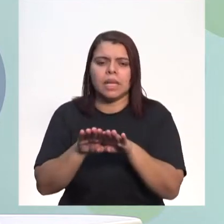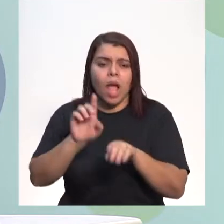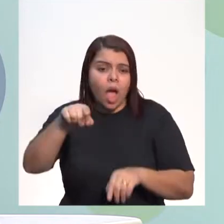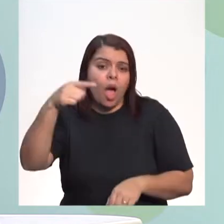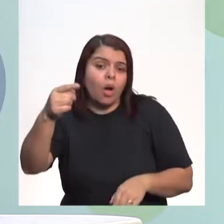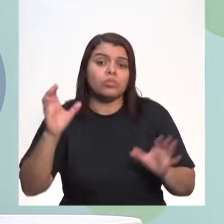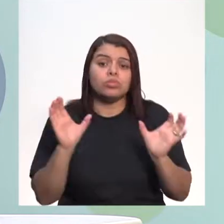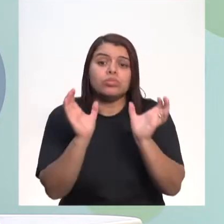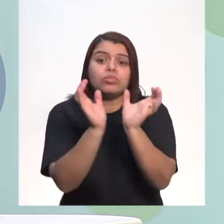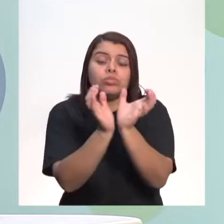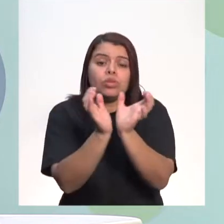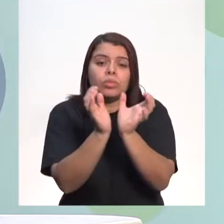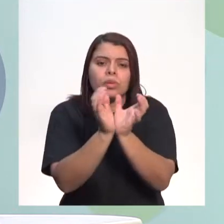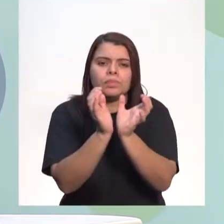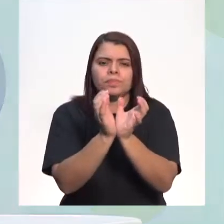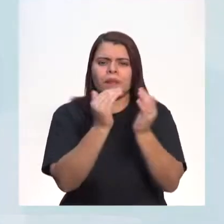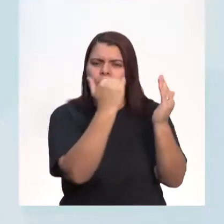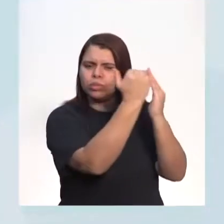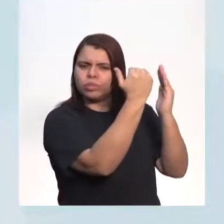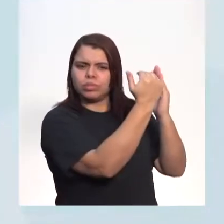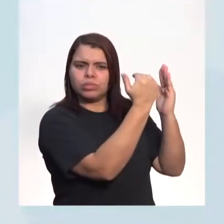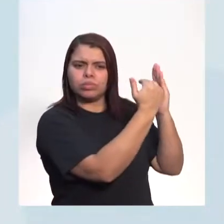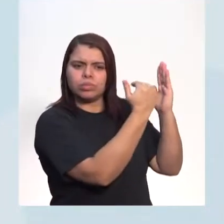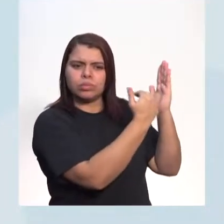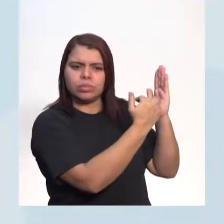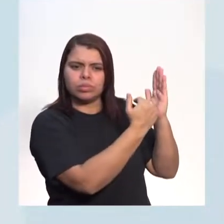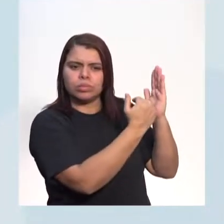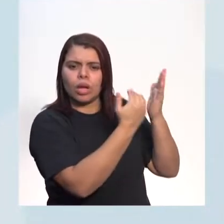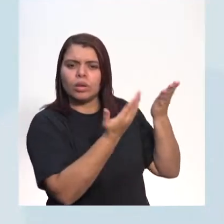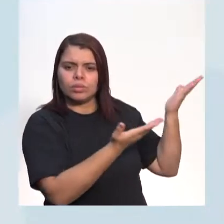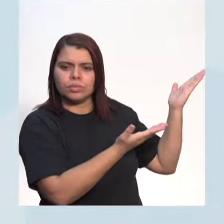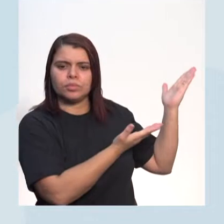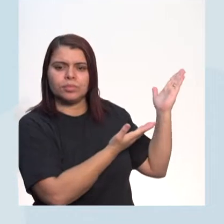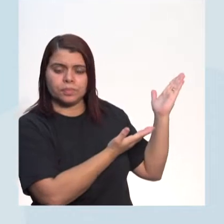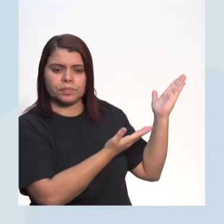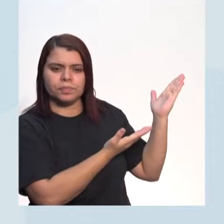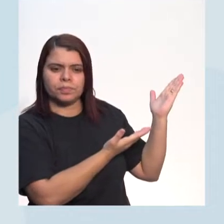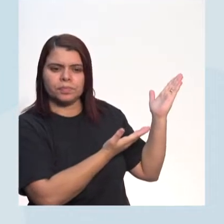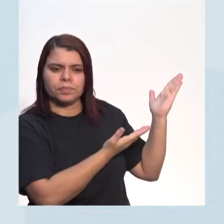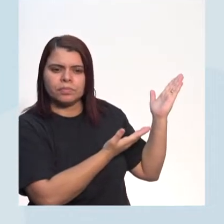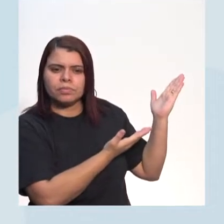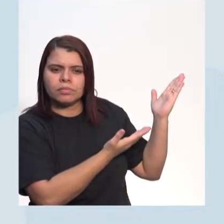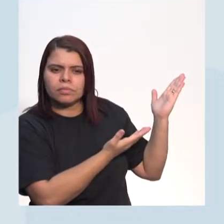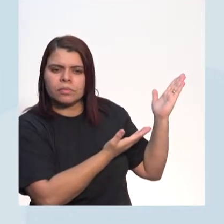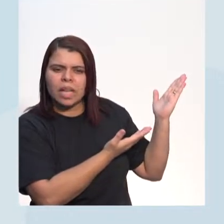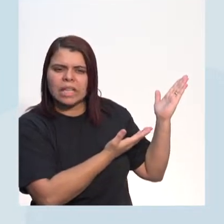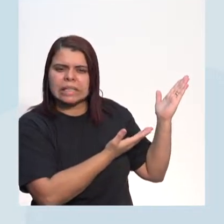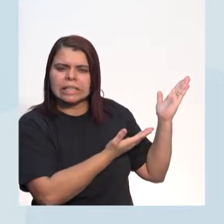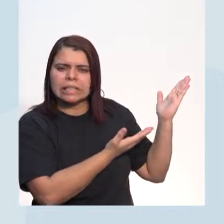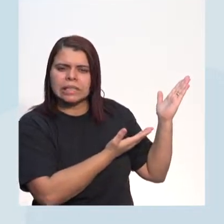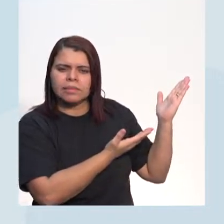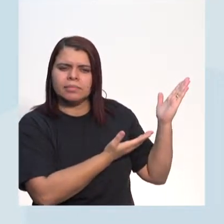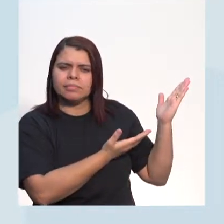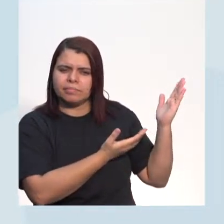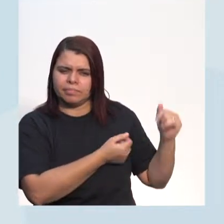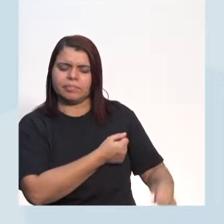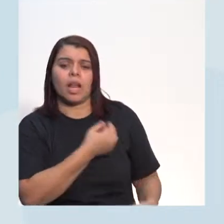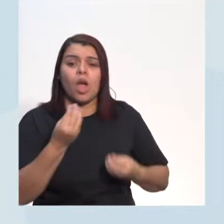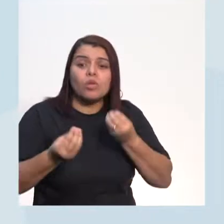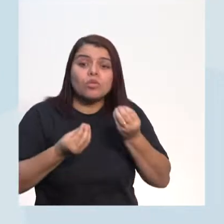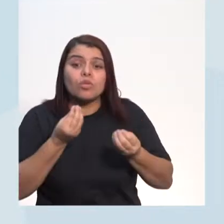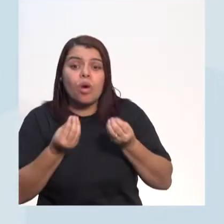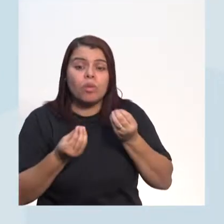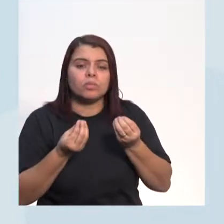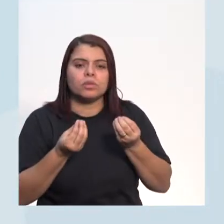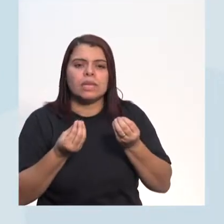grupo de pautas que nós temos lá, vou pedir até para colocar a tela novamente, são pautas dos programas da pasta, né, da